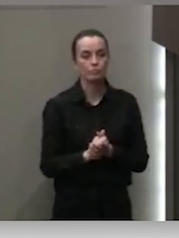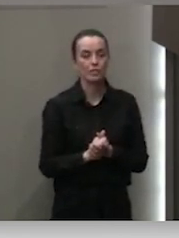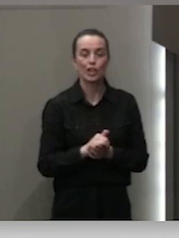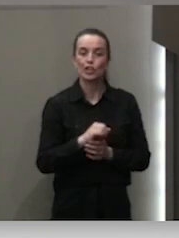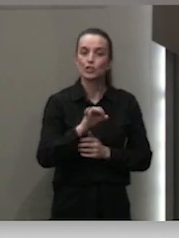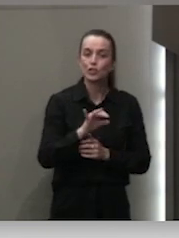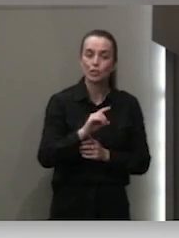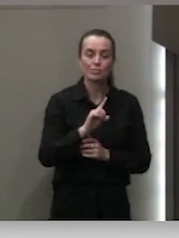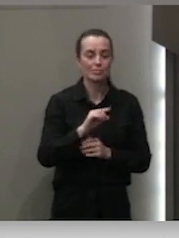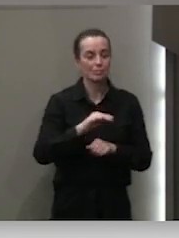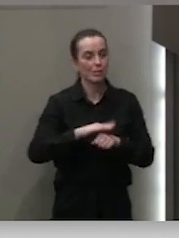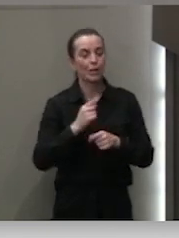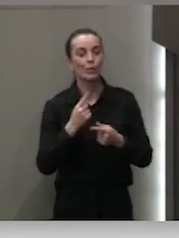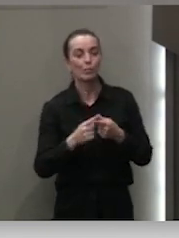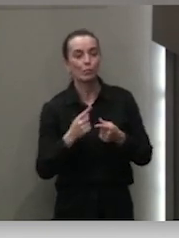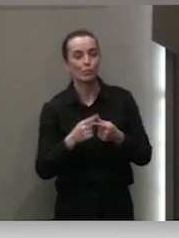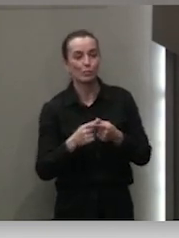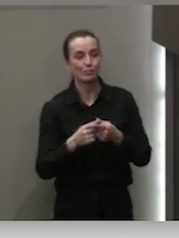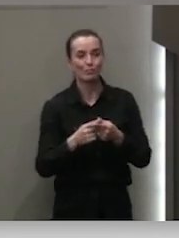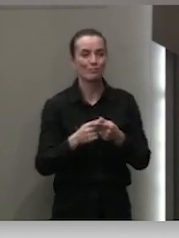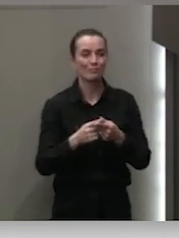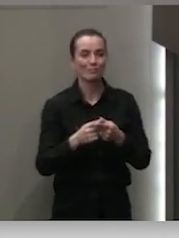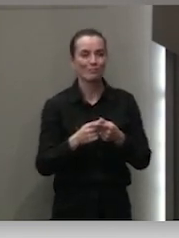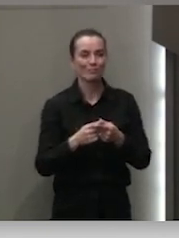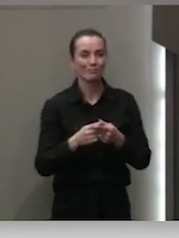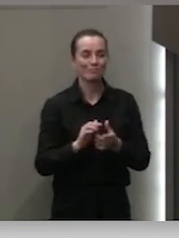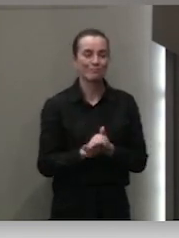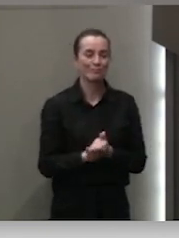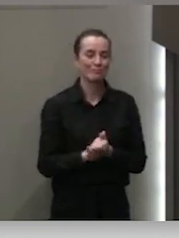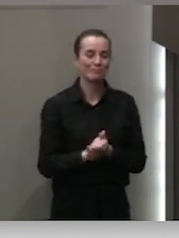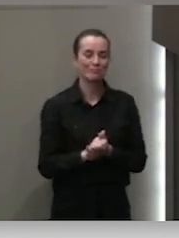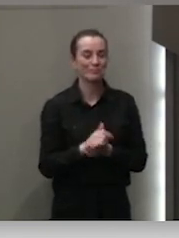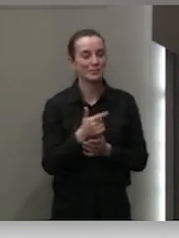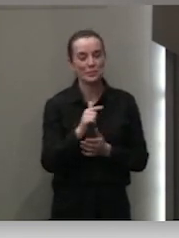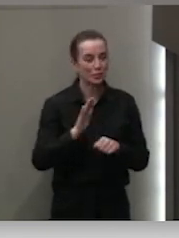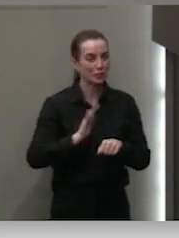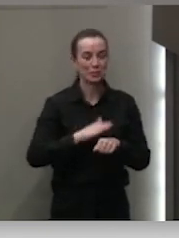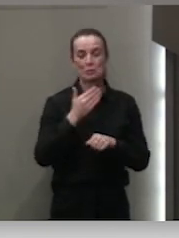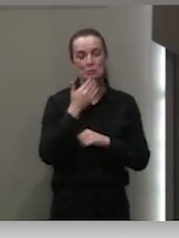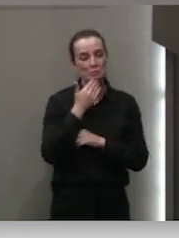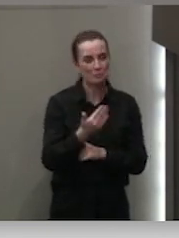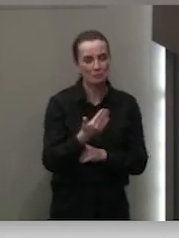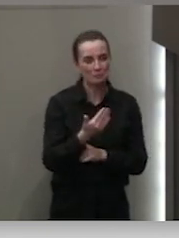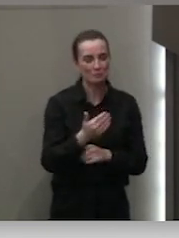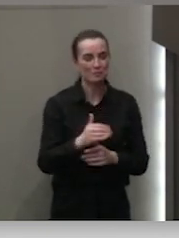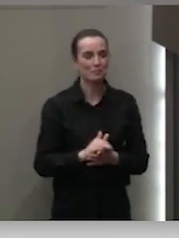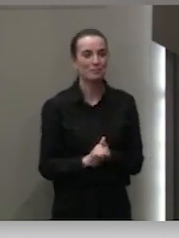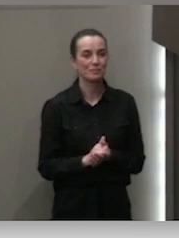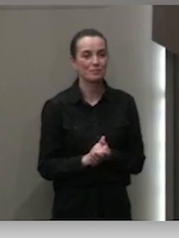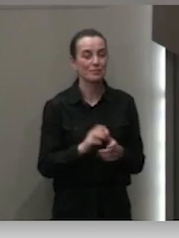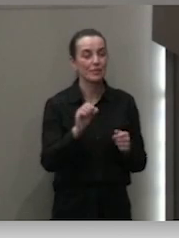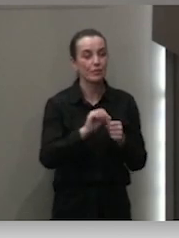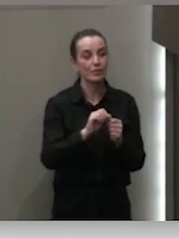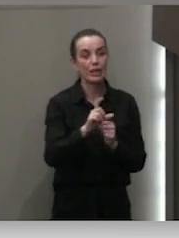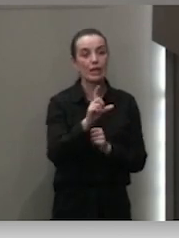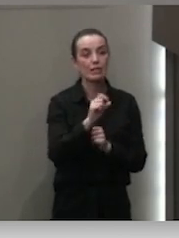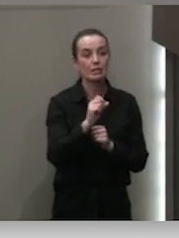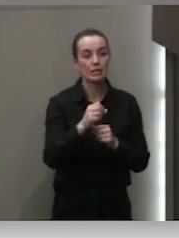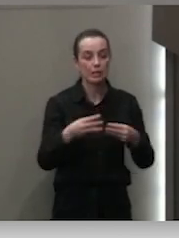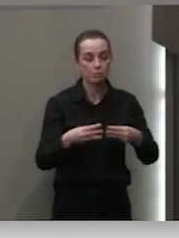porque realmente meus eleitores não me demandam mais n fizemos 10